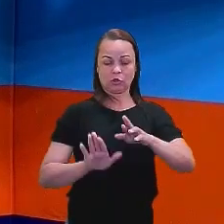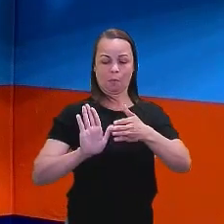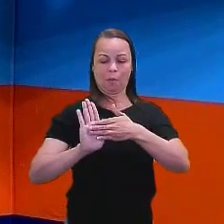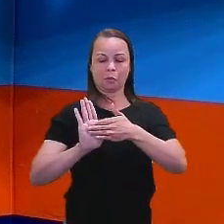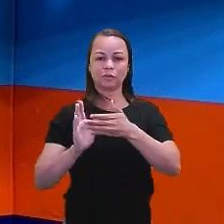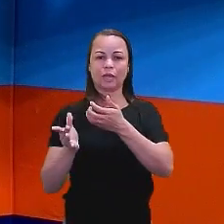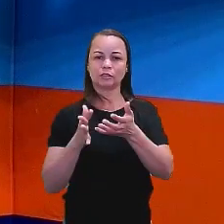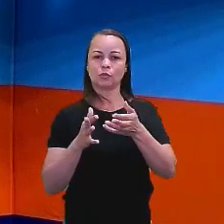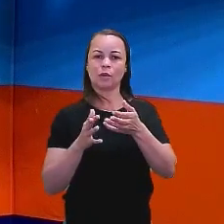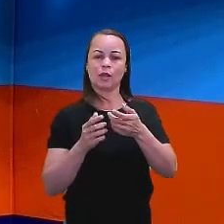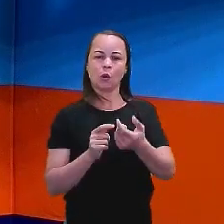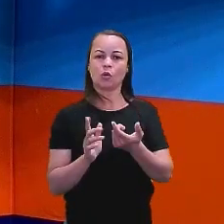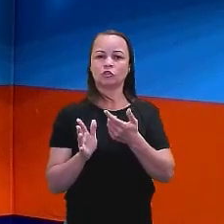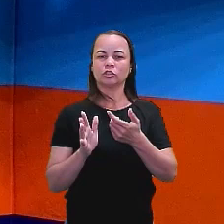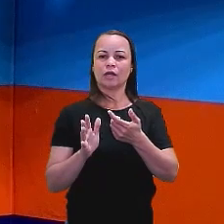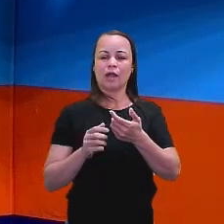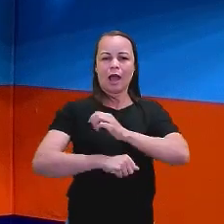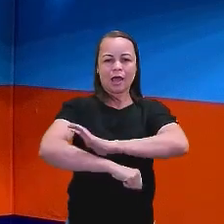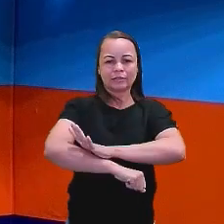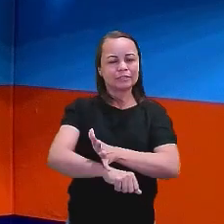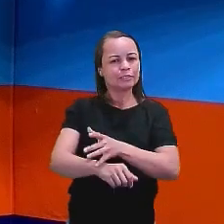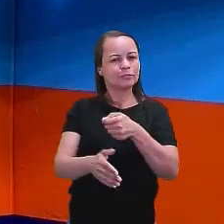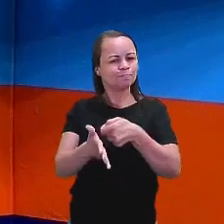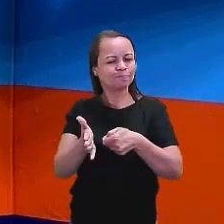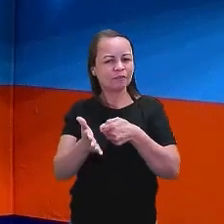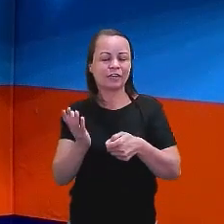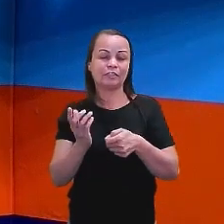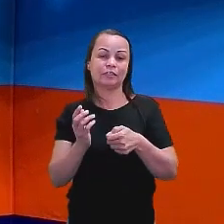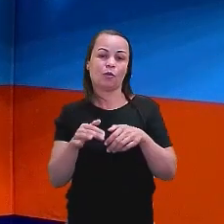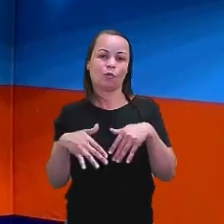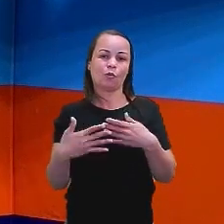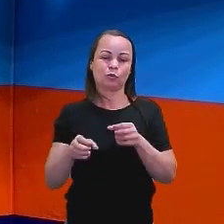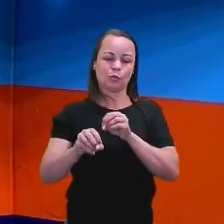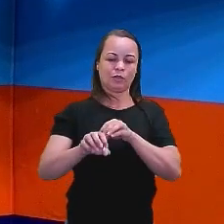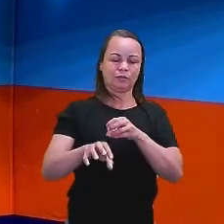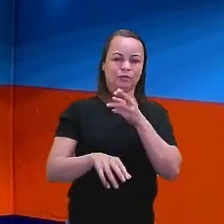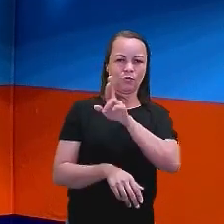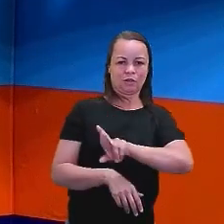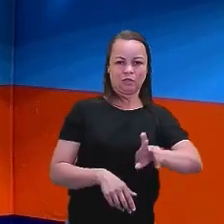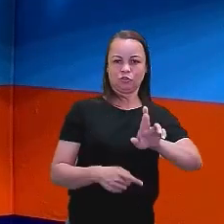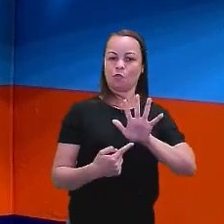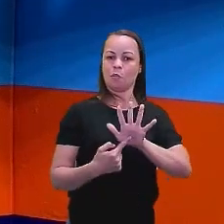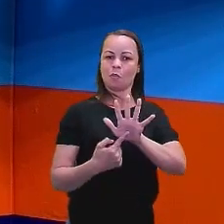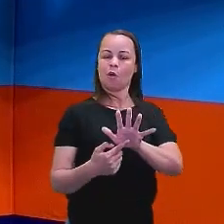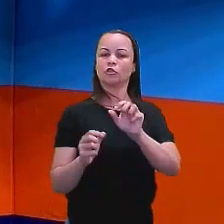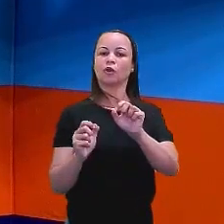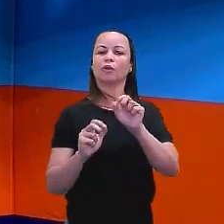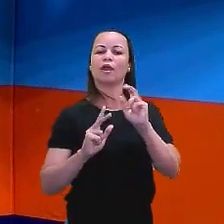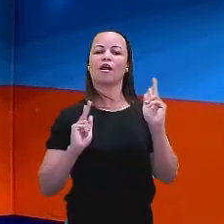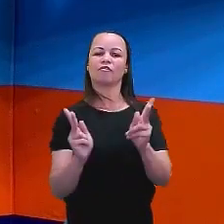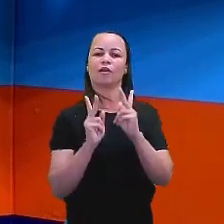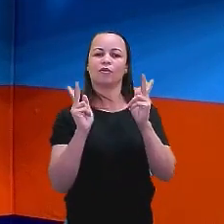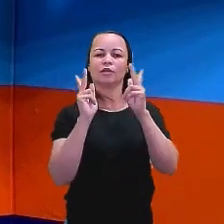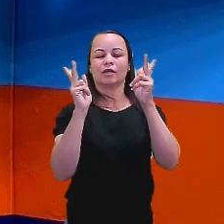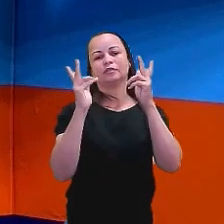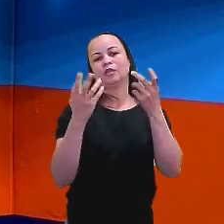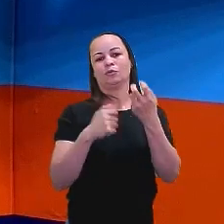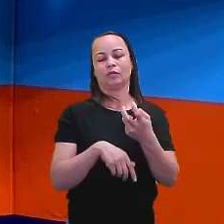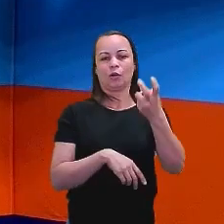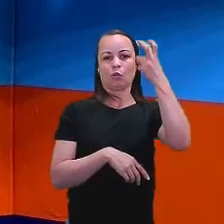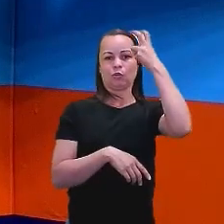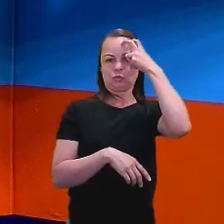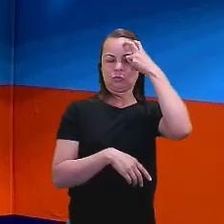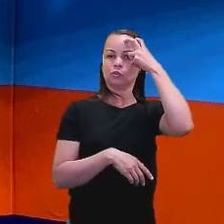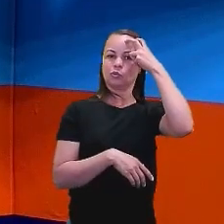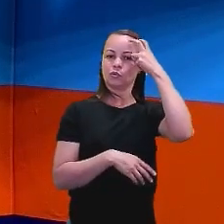lógica racista, perversa, onde o ensino religioso prevê apenas a valorização da cultura